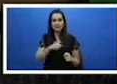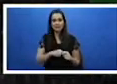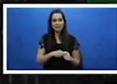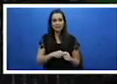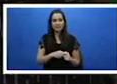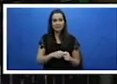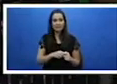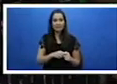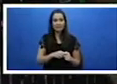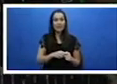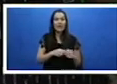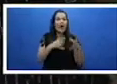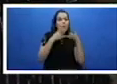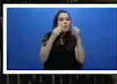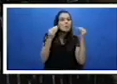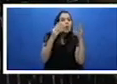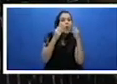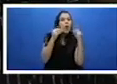presa,